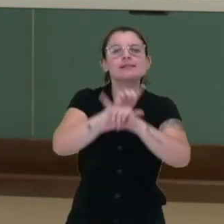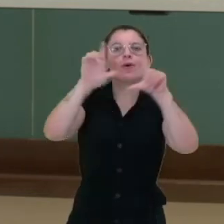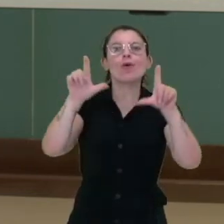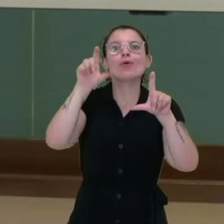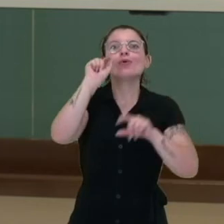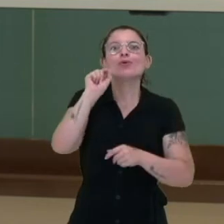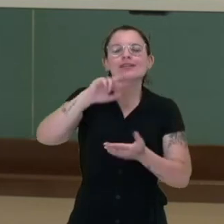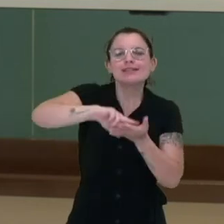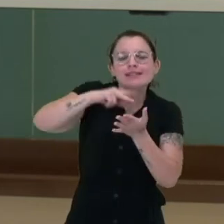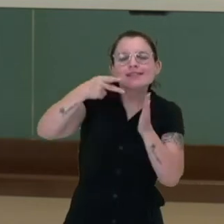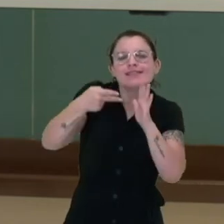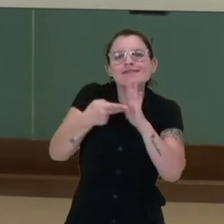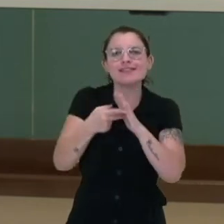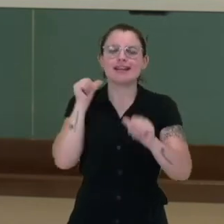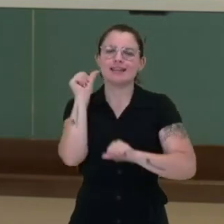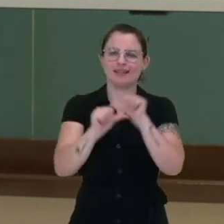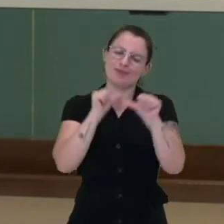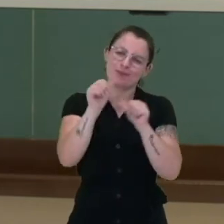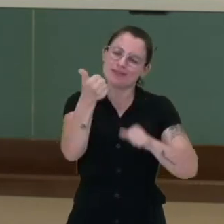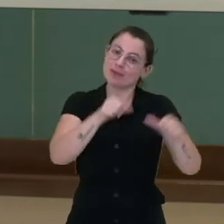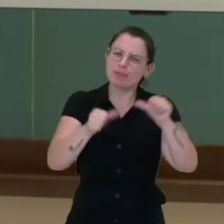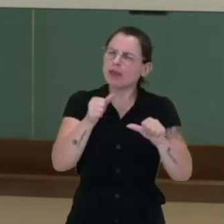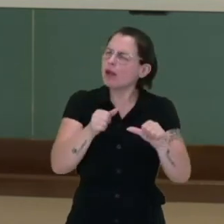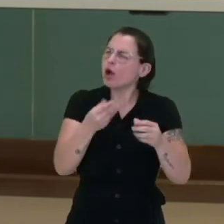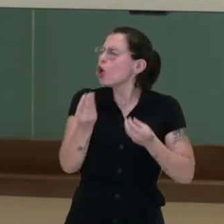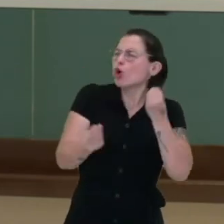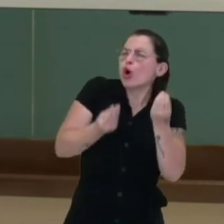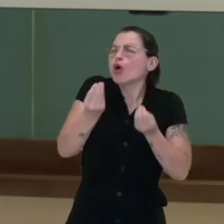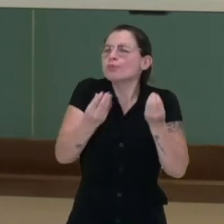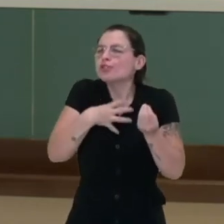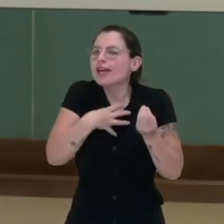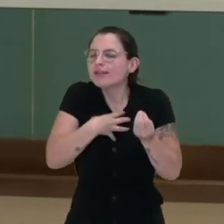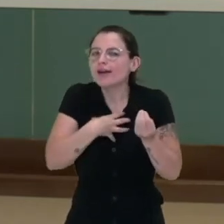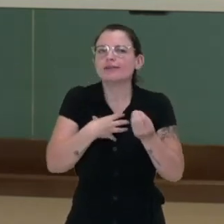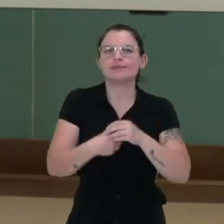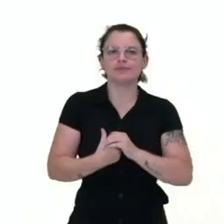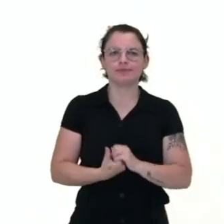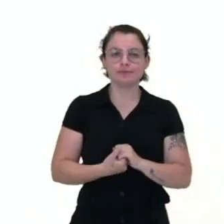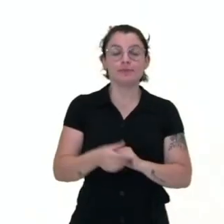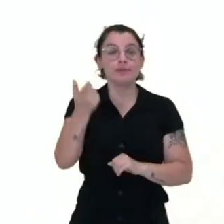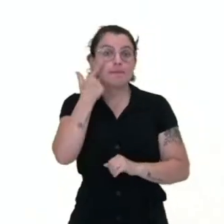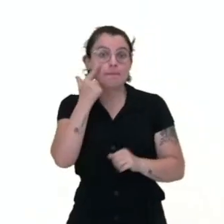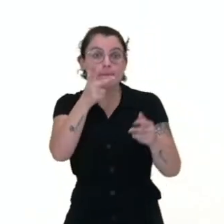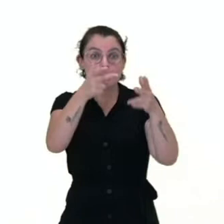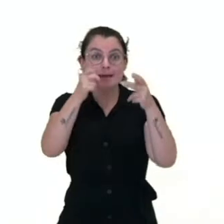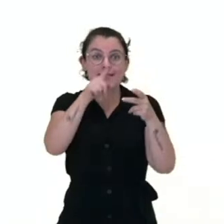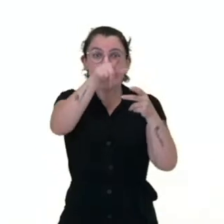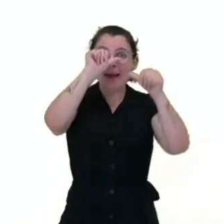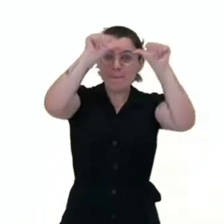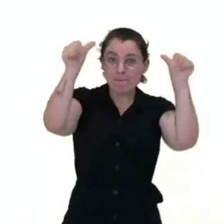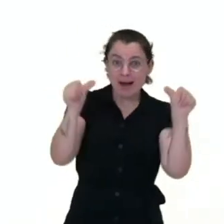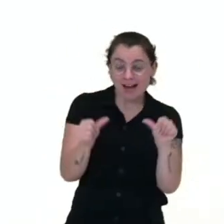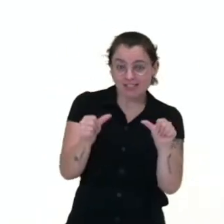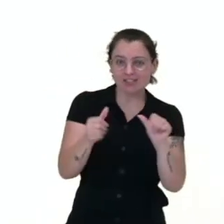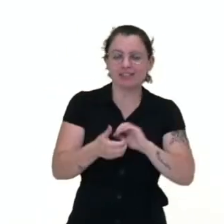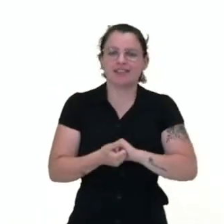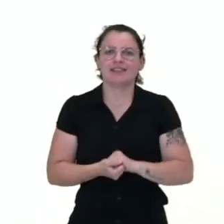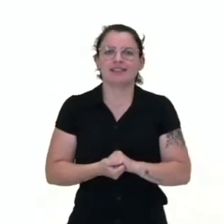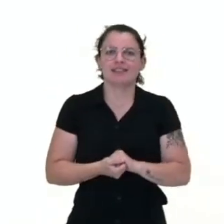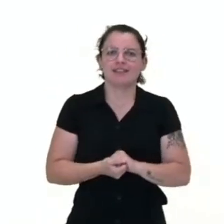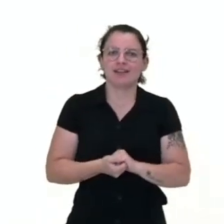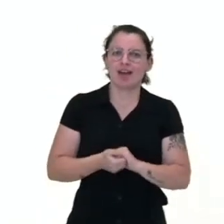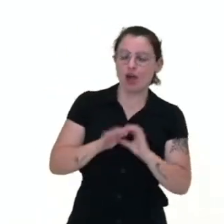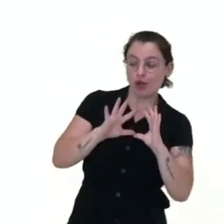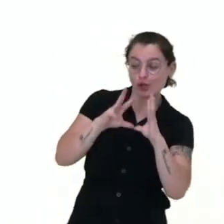que é uma transformação química. Como assim, Fabiano? Repare bem nessa imagem. São todos os materiais que você